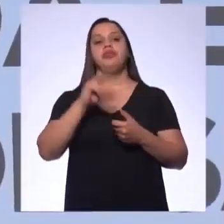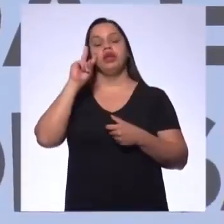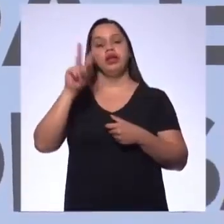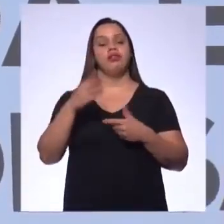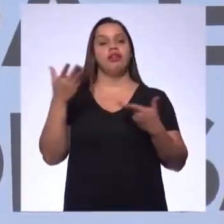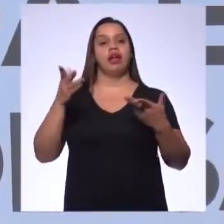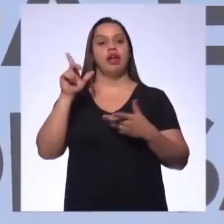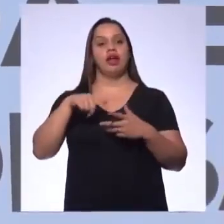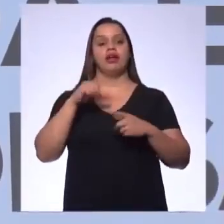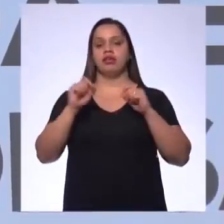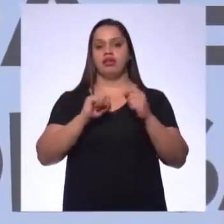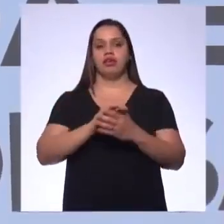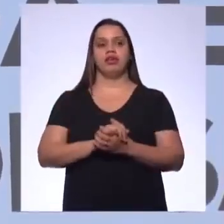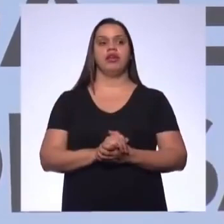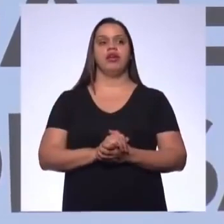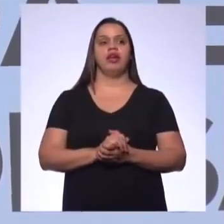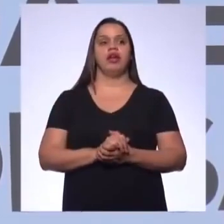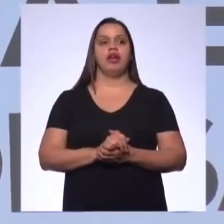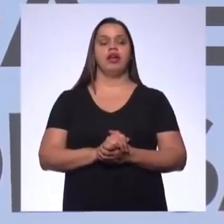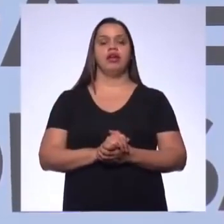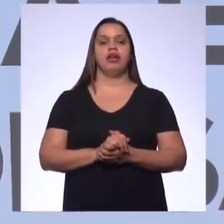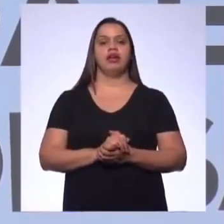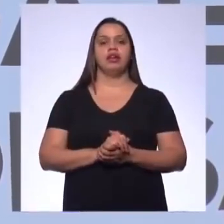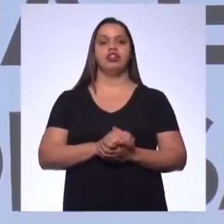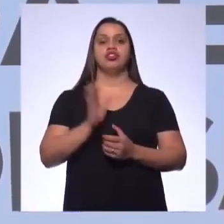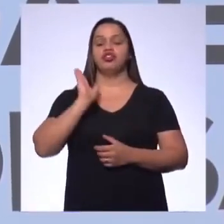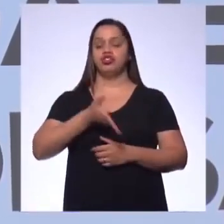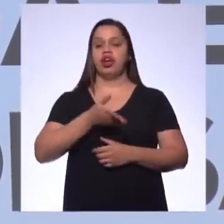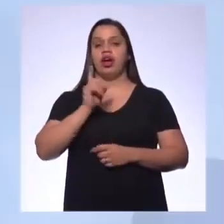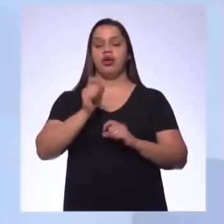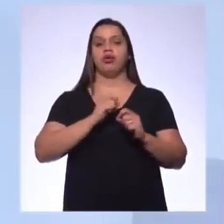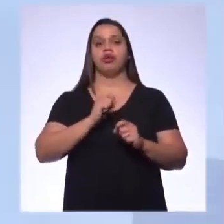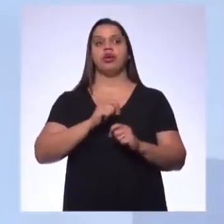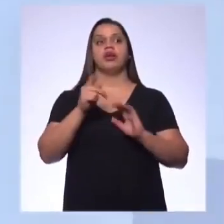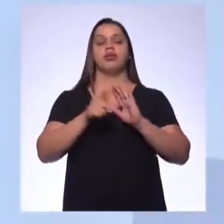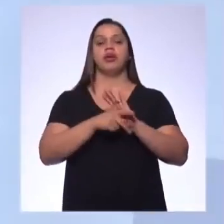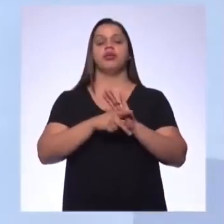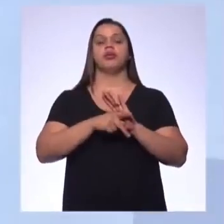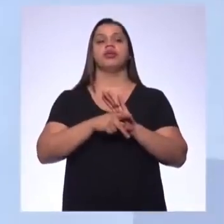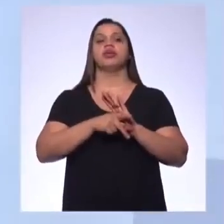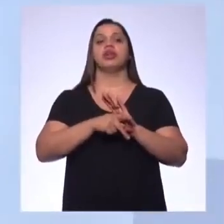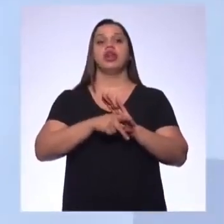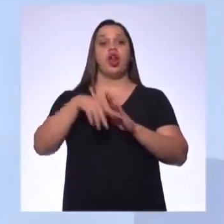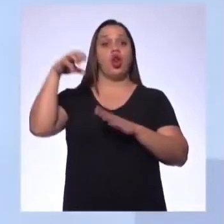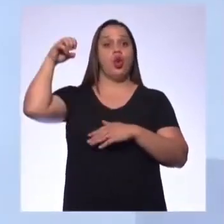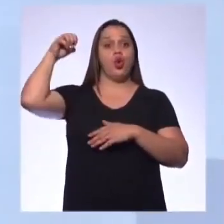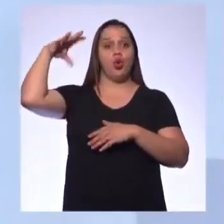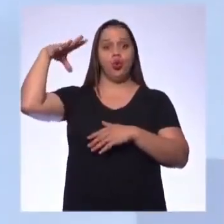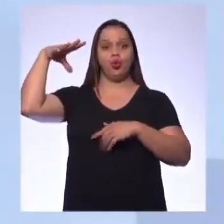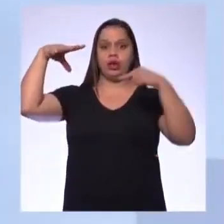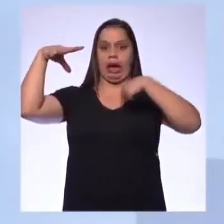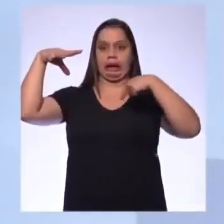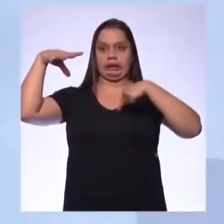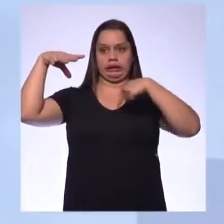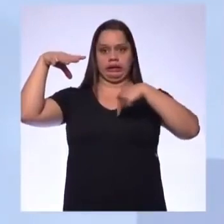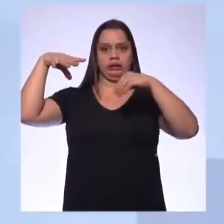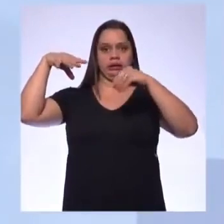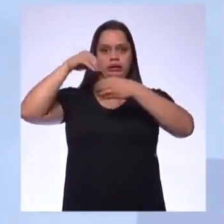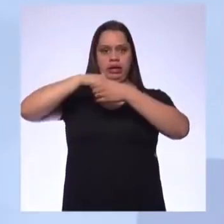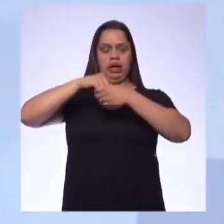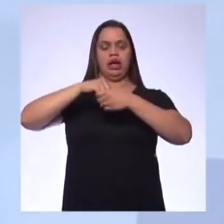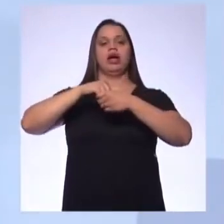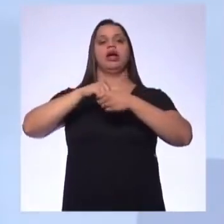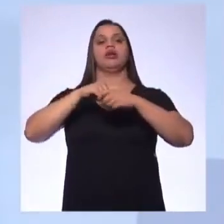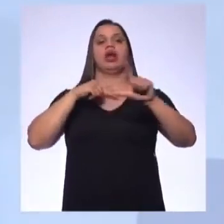vendo aqui, a cor que você está vendo, já é resultado da luz que tem aqui no estúdio, batendo nessa